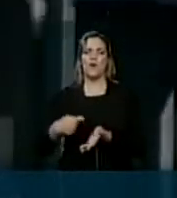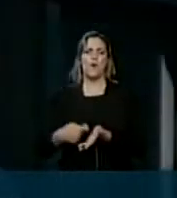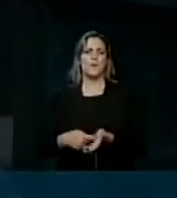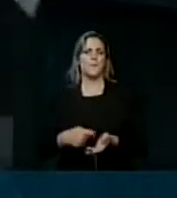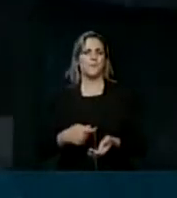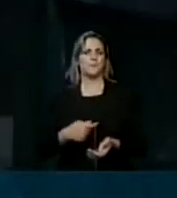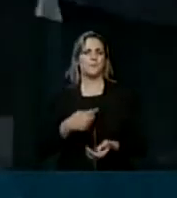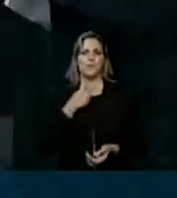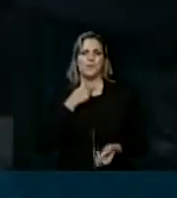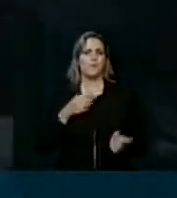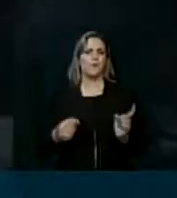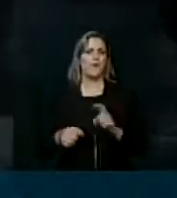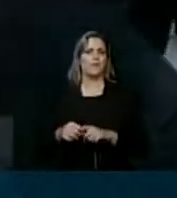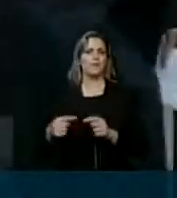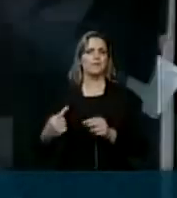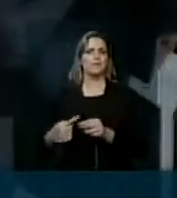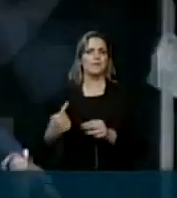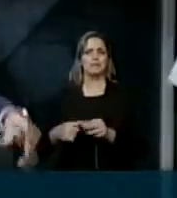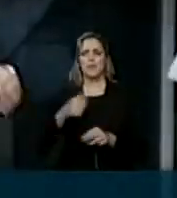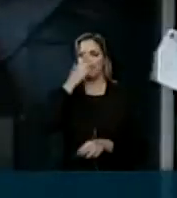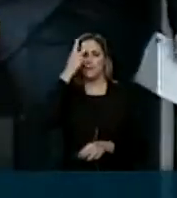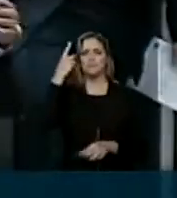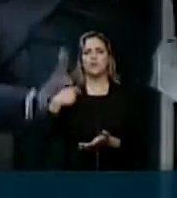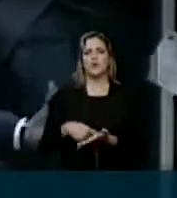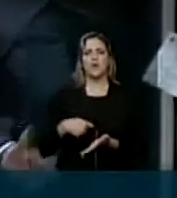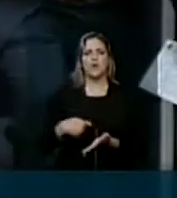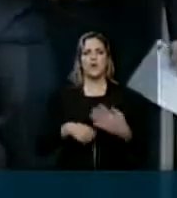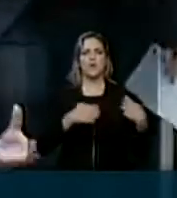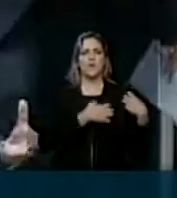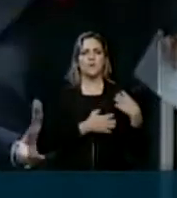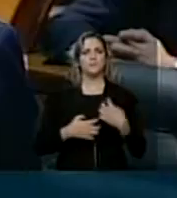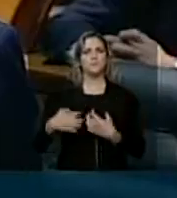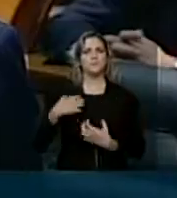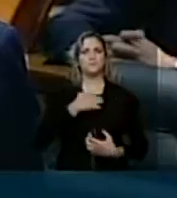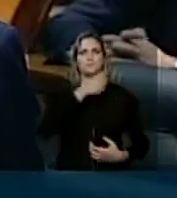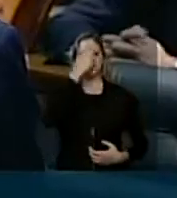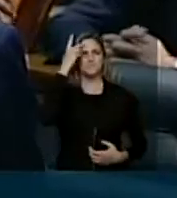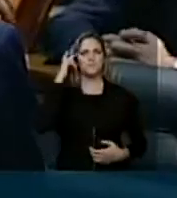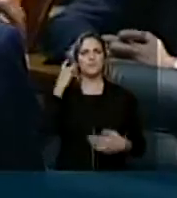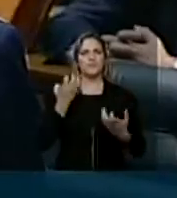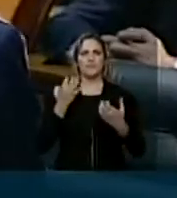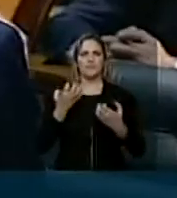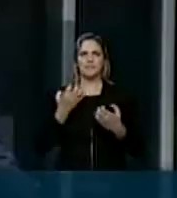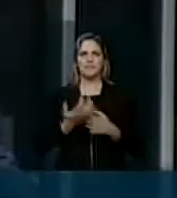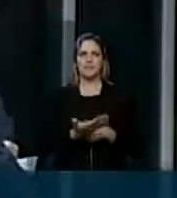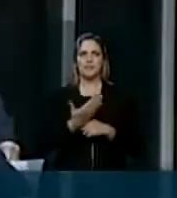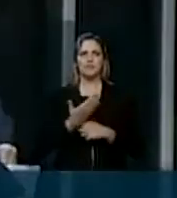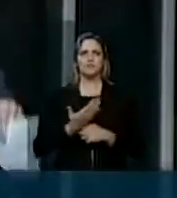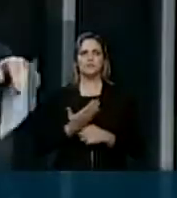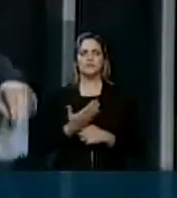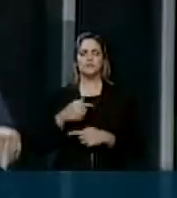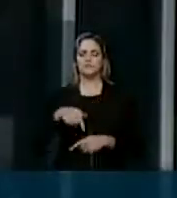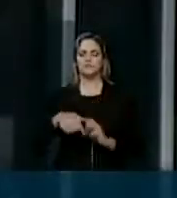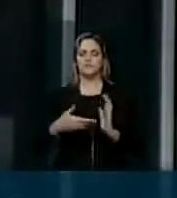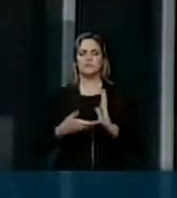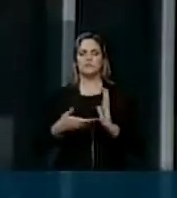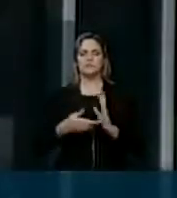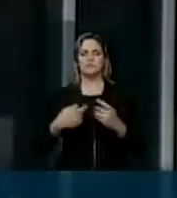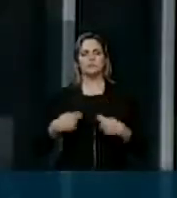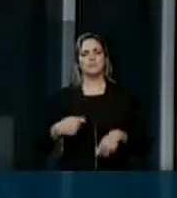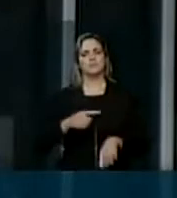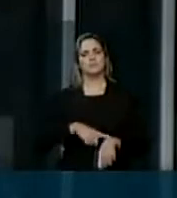E eu quero crer que a Câmara dos Deputados vai cumprir esse acordo e nós vamos dar uma resposta à sociedade.